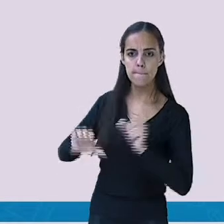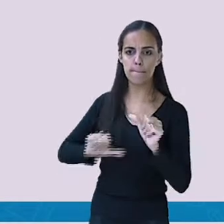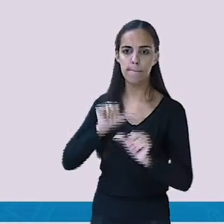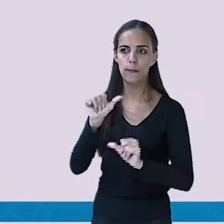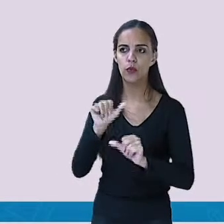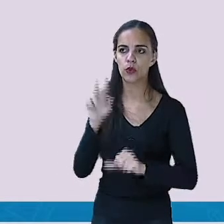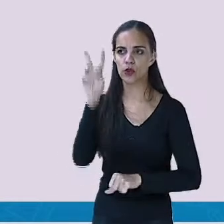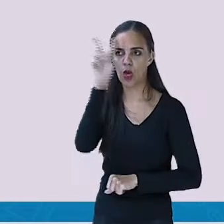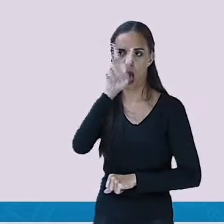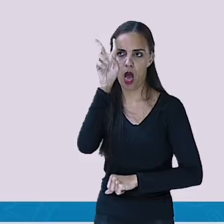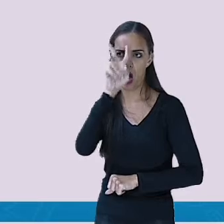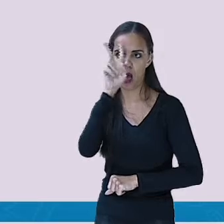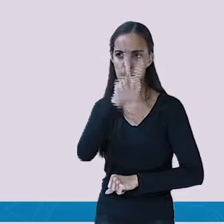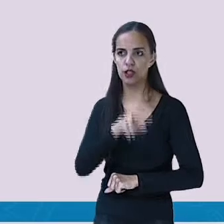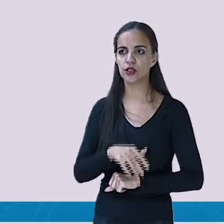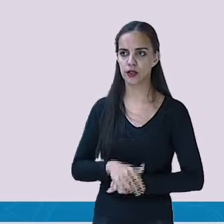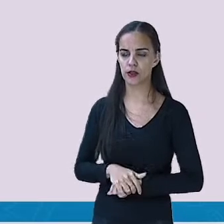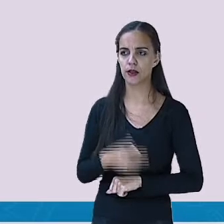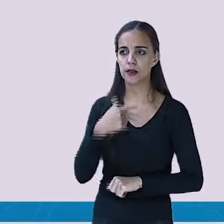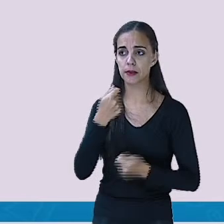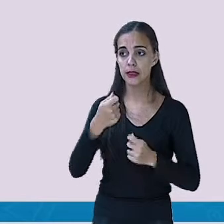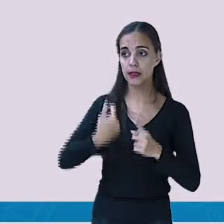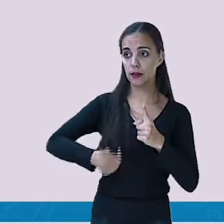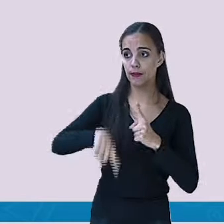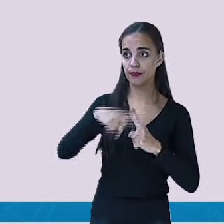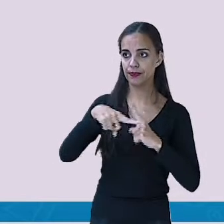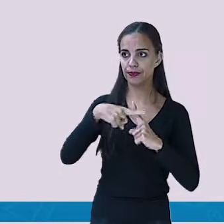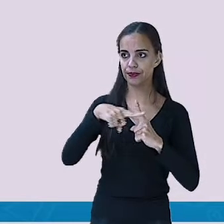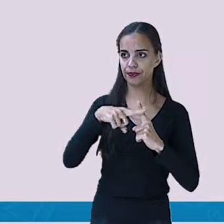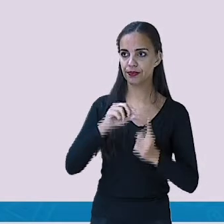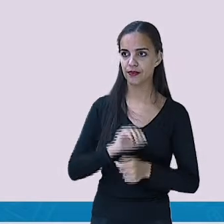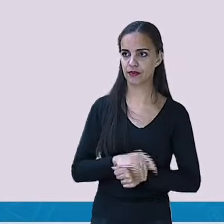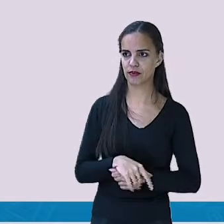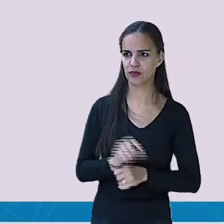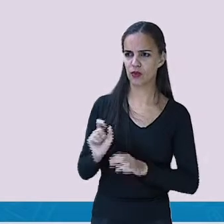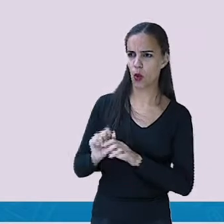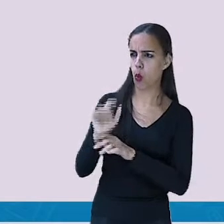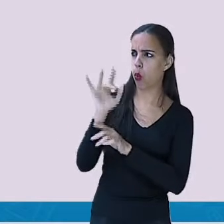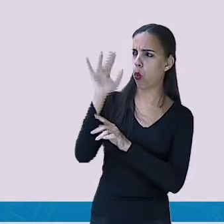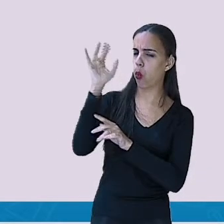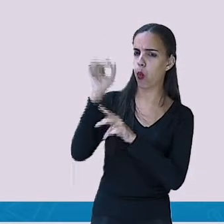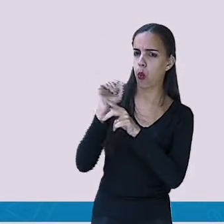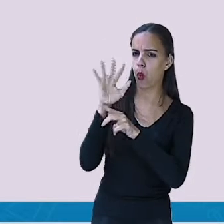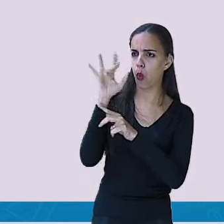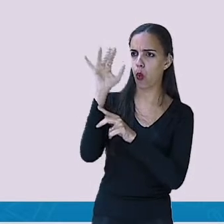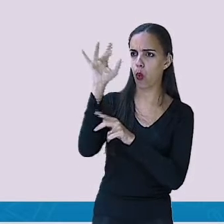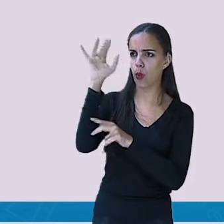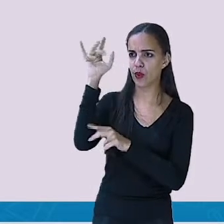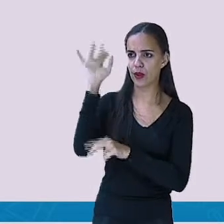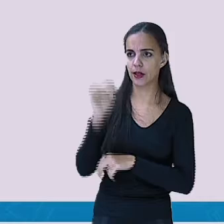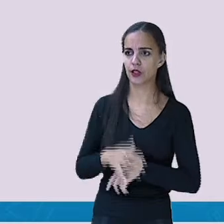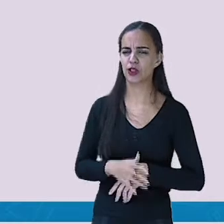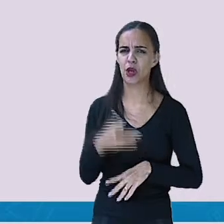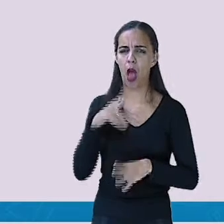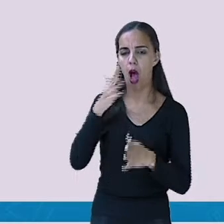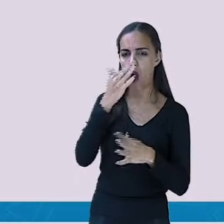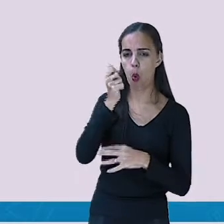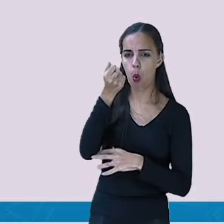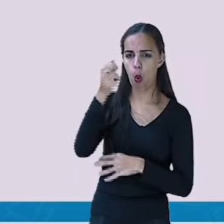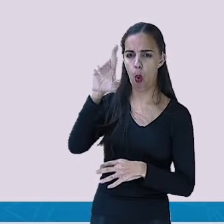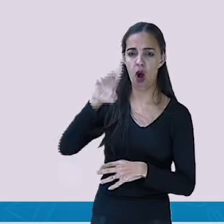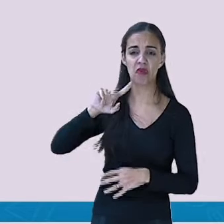fazer diferença positiva. Então, muita indústria sem preocupar com o